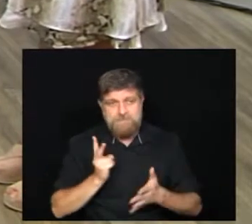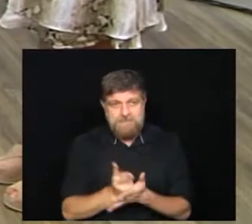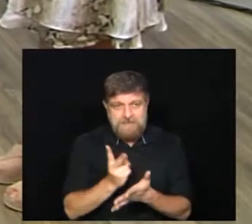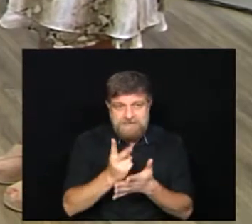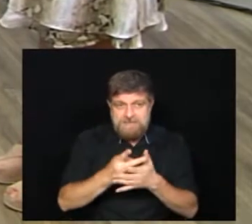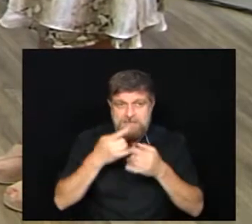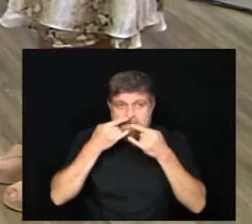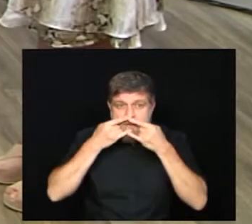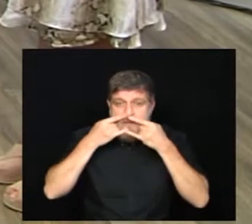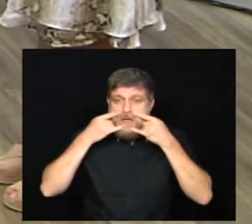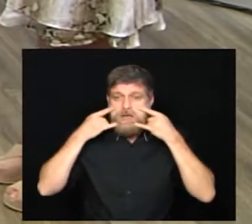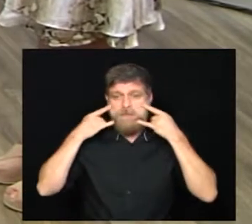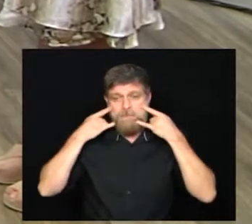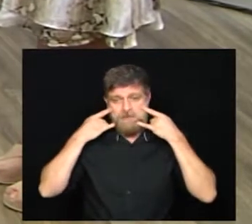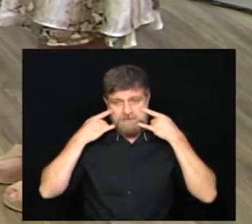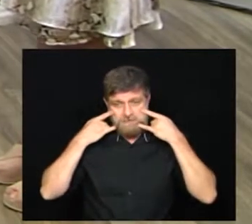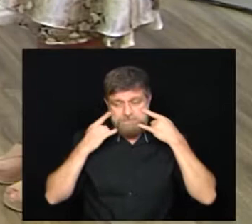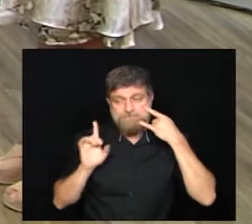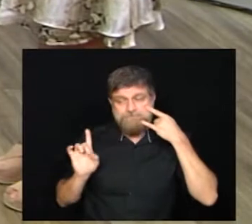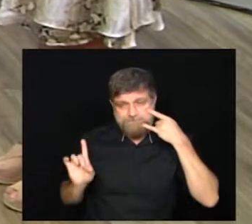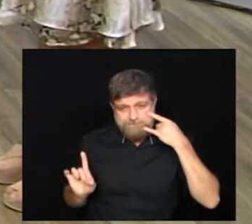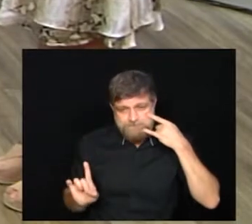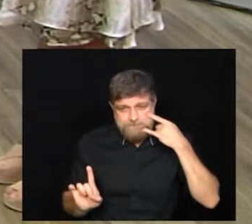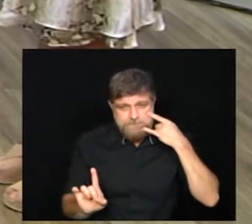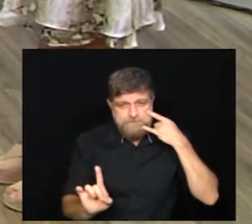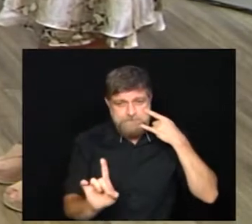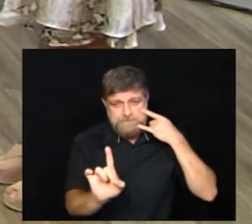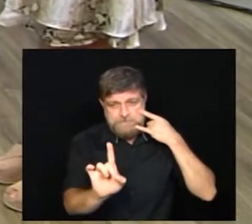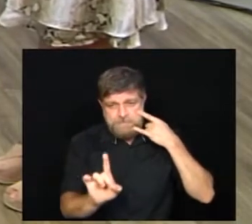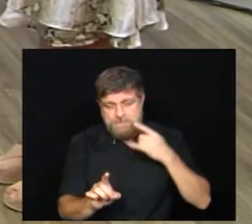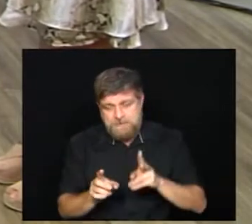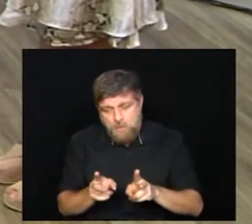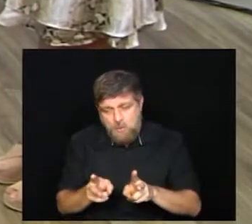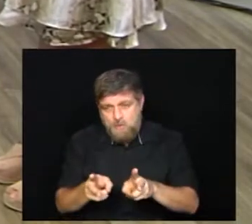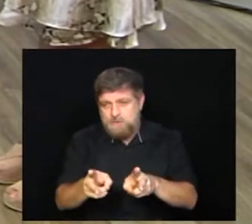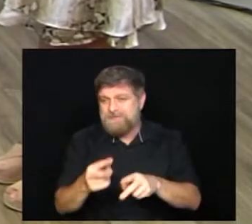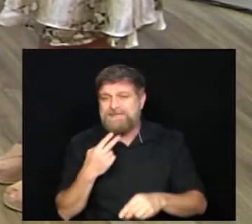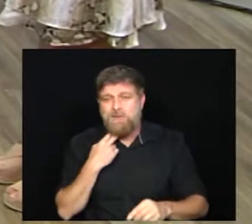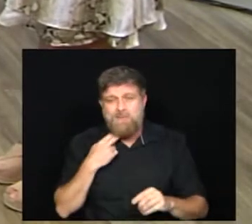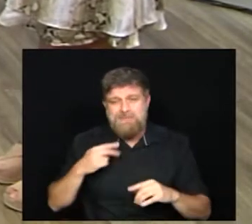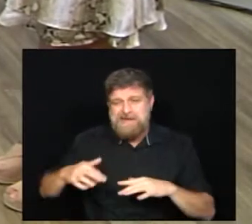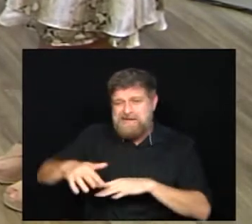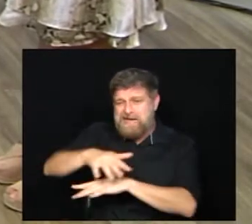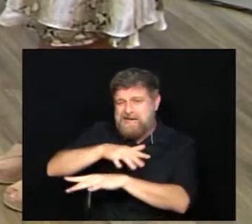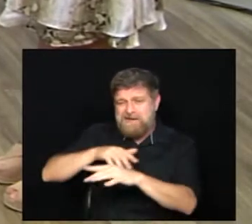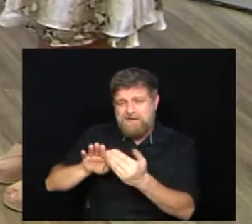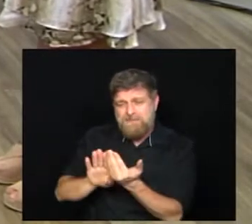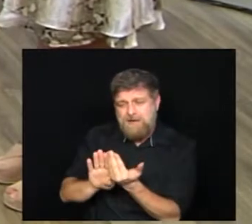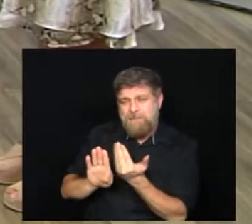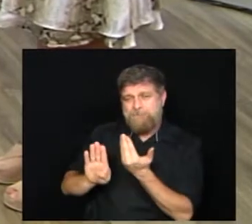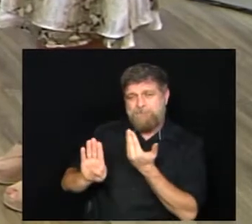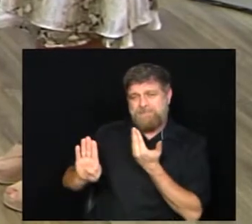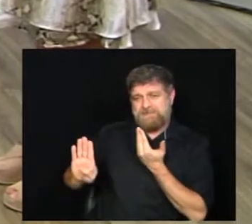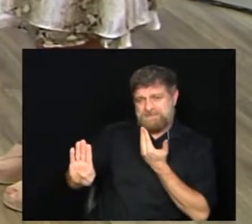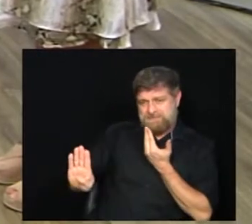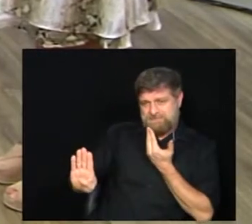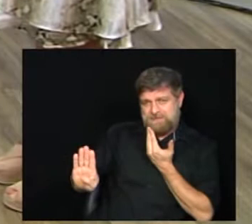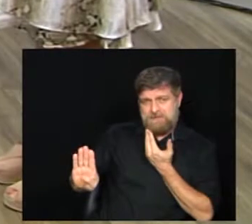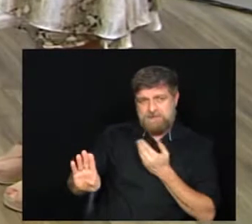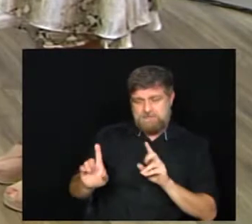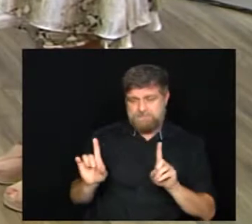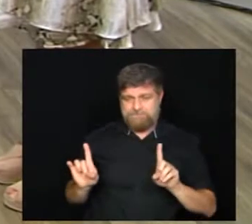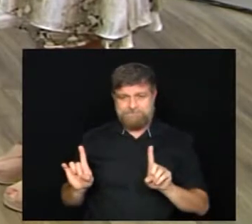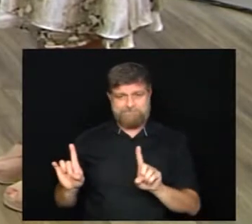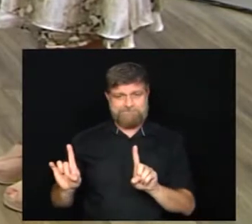a utilização de máscara quando você sair de casa, continuar não se aglomerando, manter este distanciamento, isso